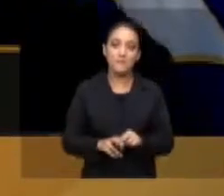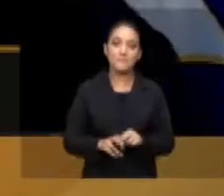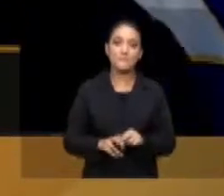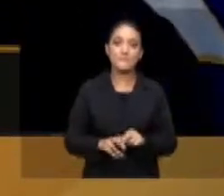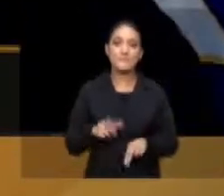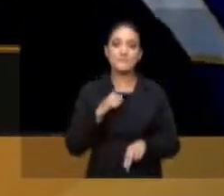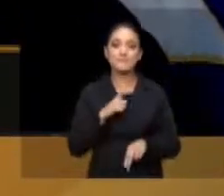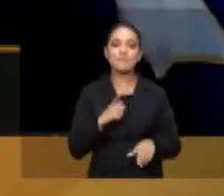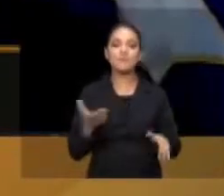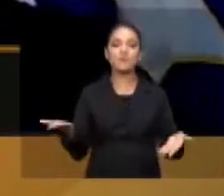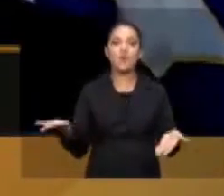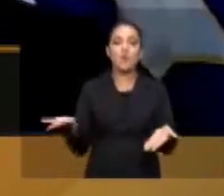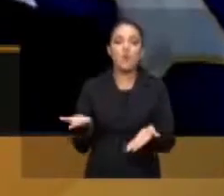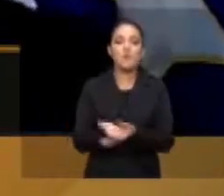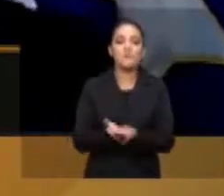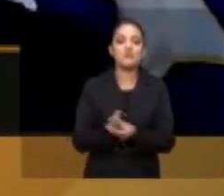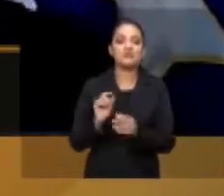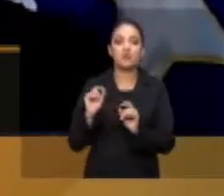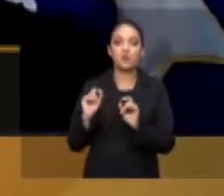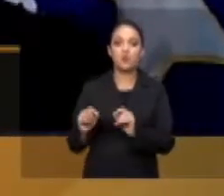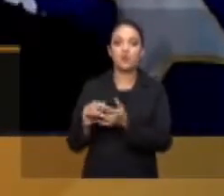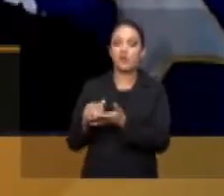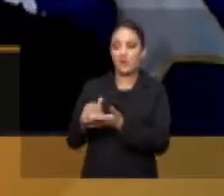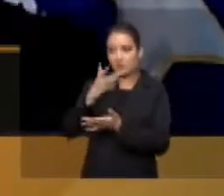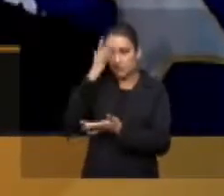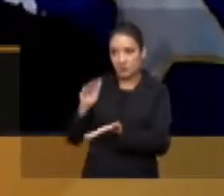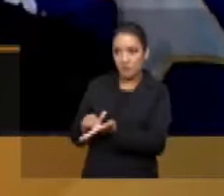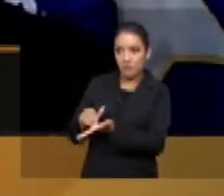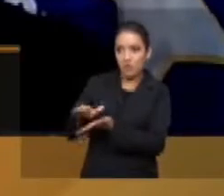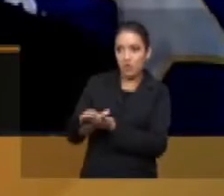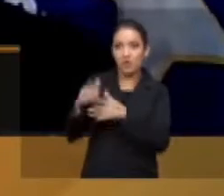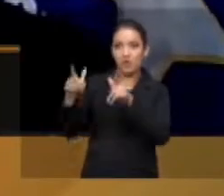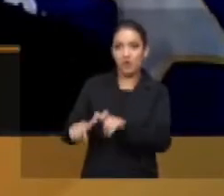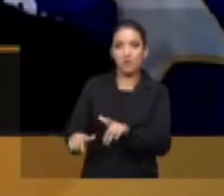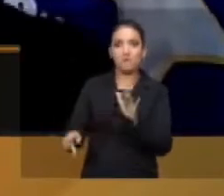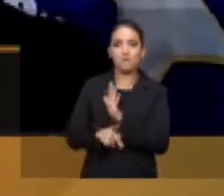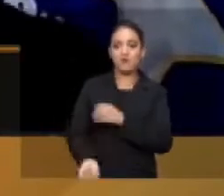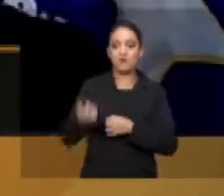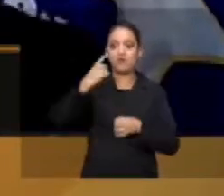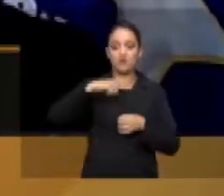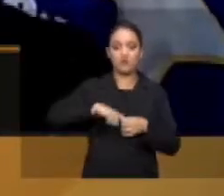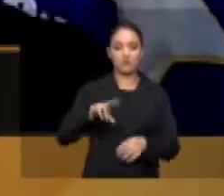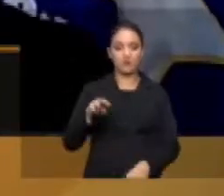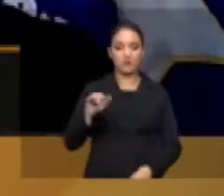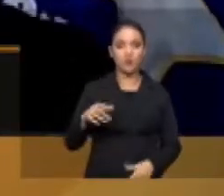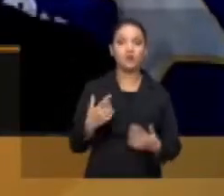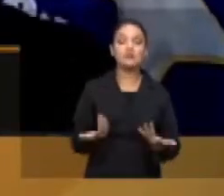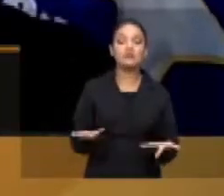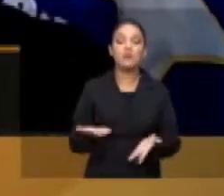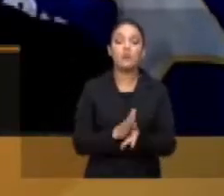ação de desapropriação de natureza real, cujo objeto é o valor da indenização, o